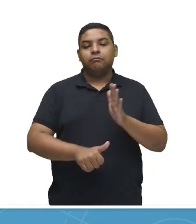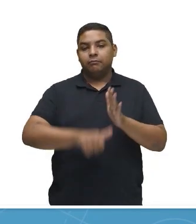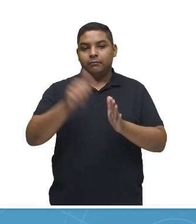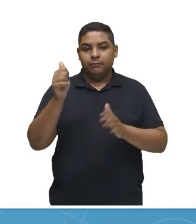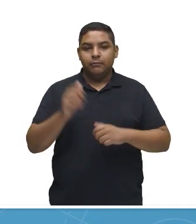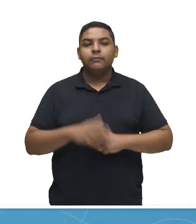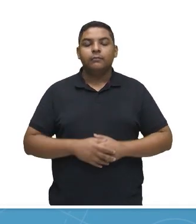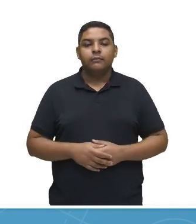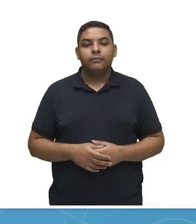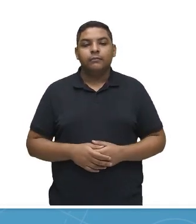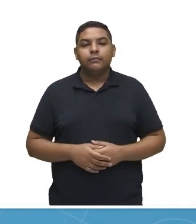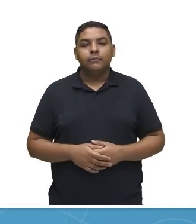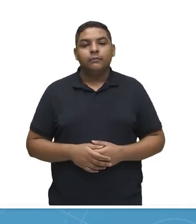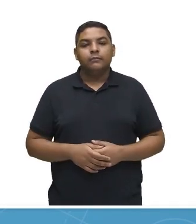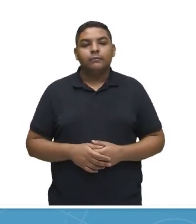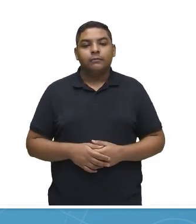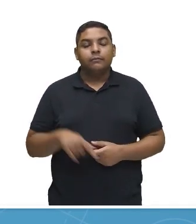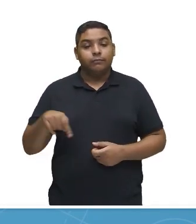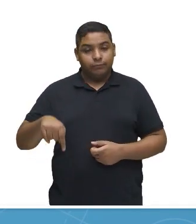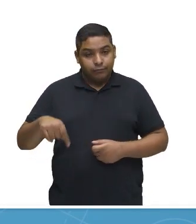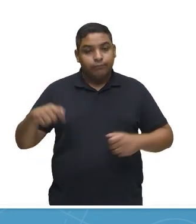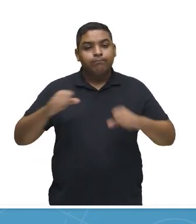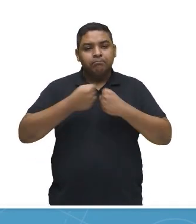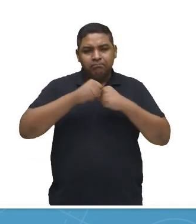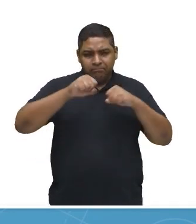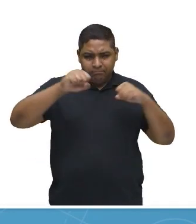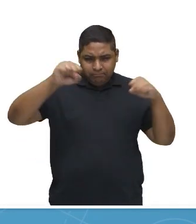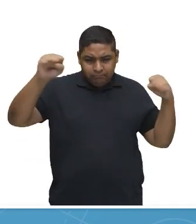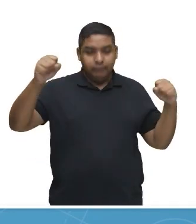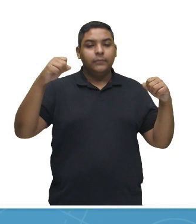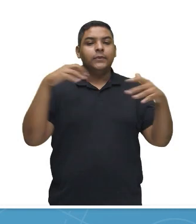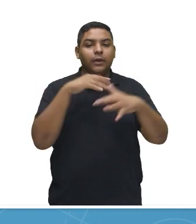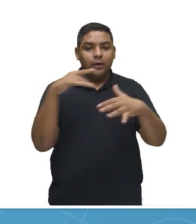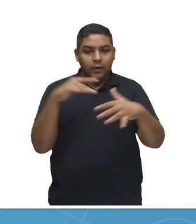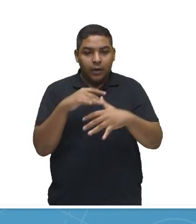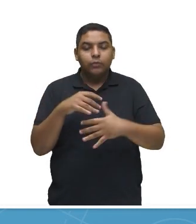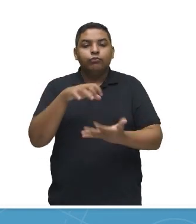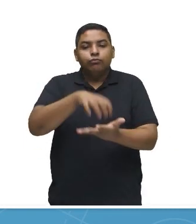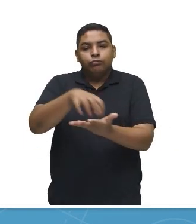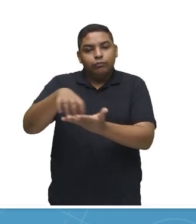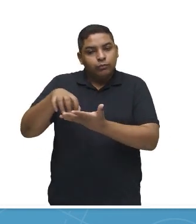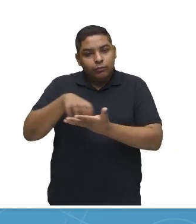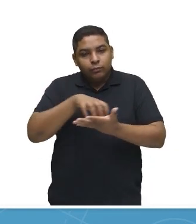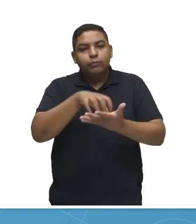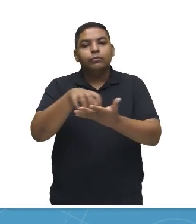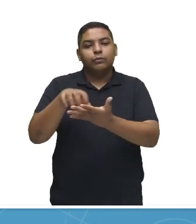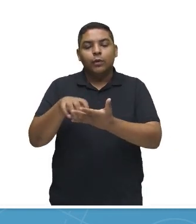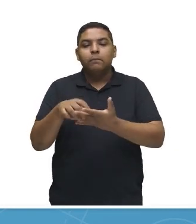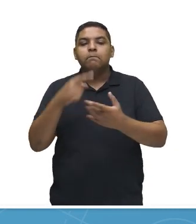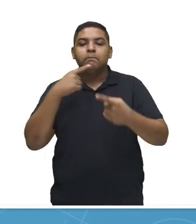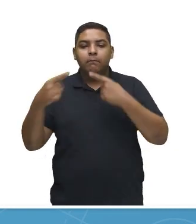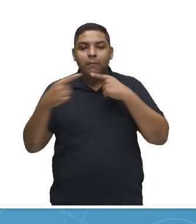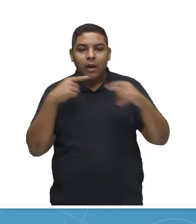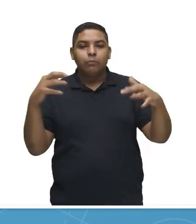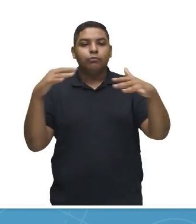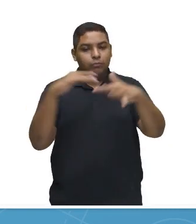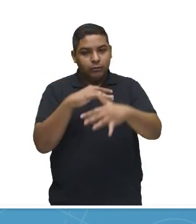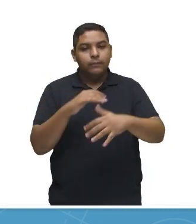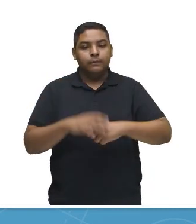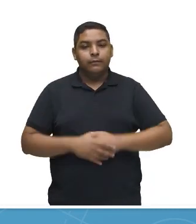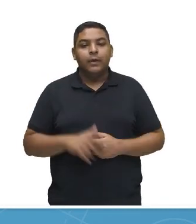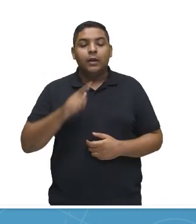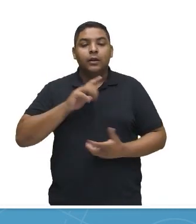as respostas. As metrópoles e suas regiões metropolitanas, em linhas gerais, consolidam-se a partir de uma cidade